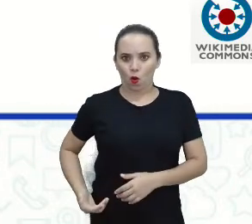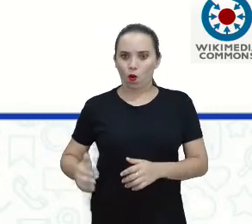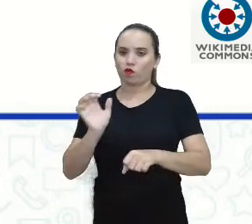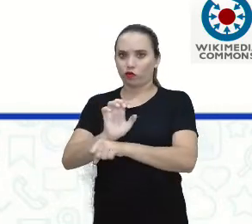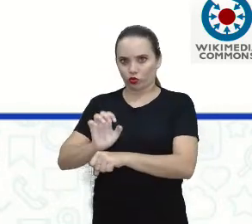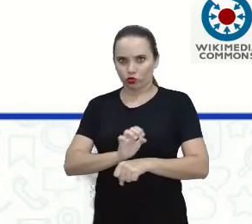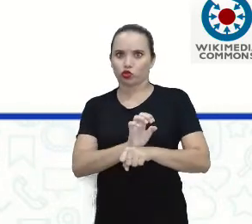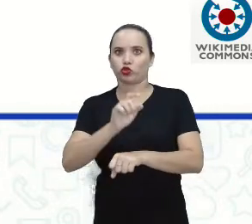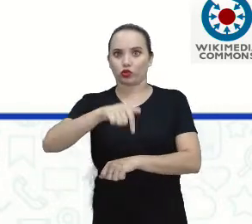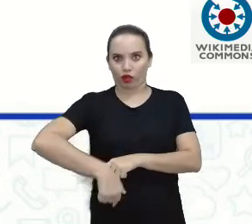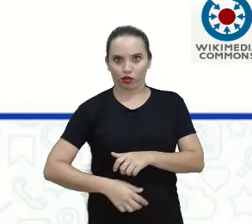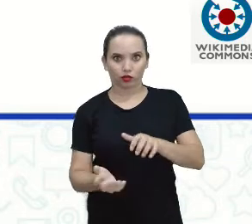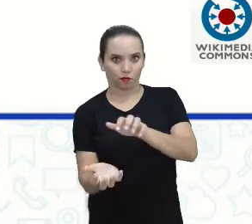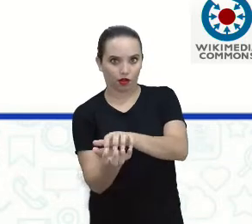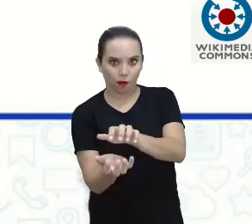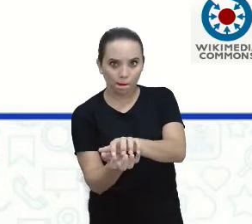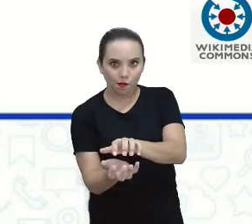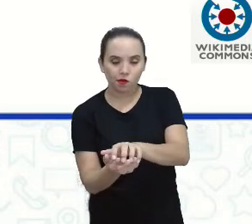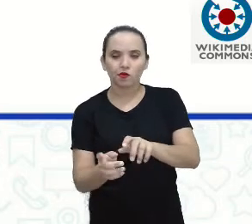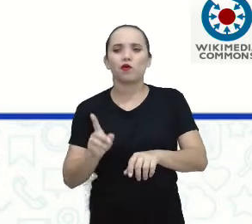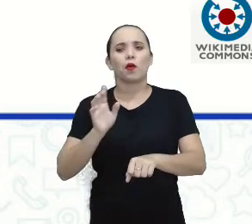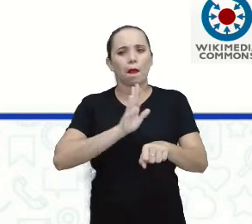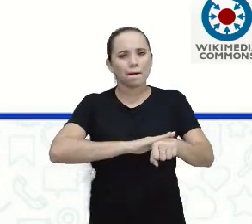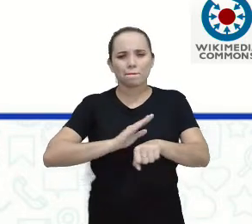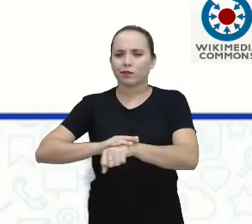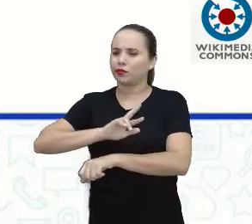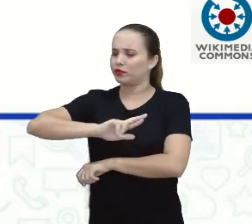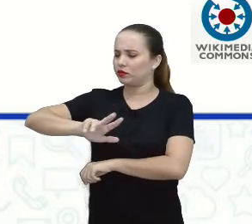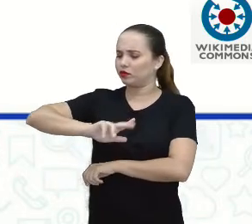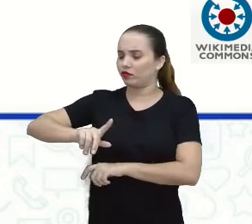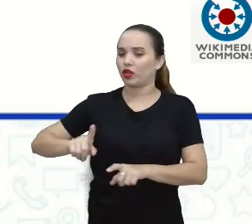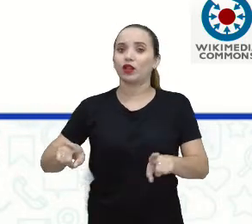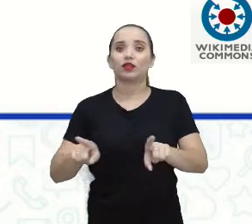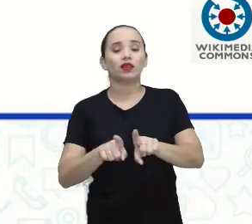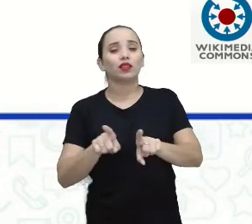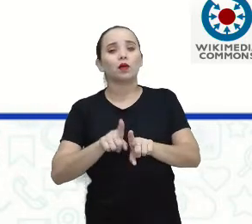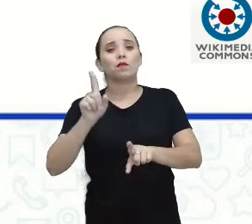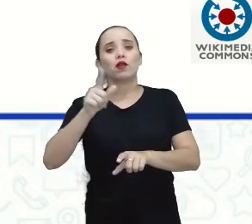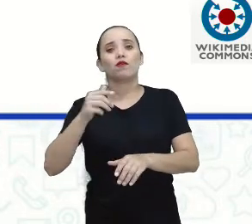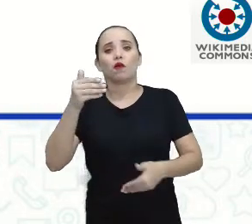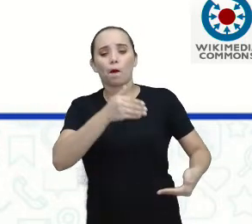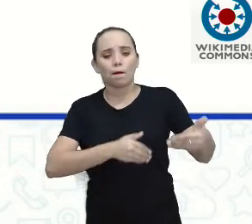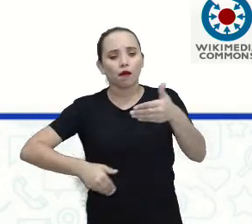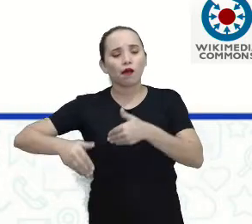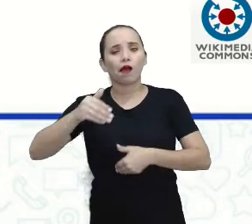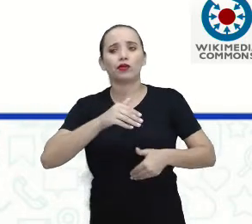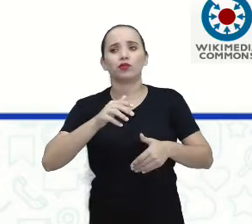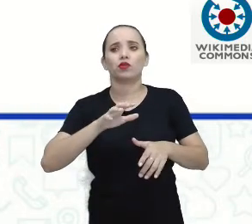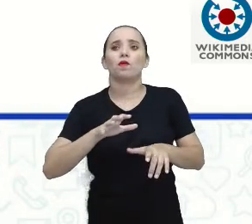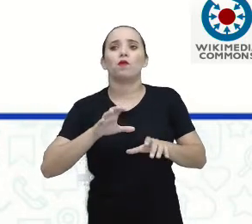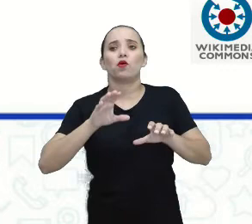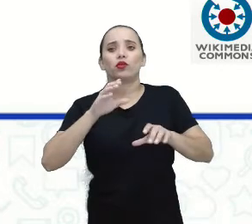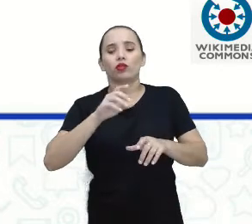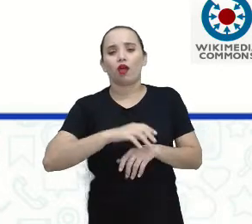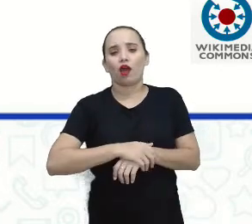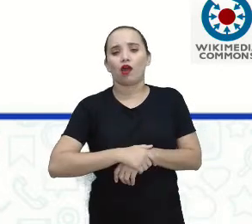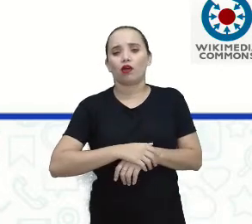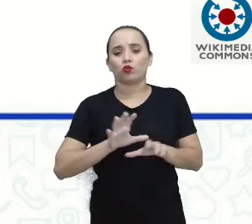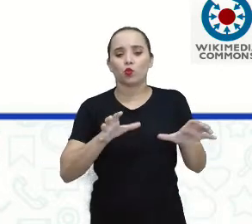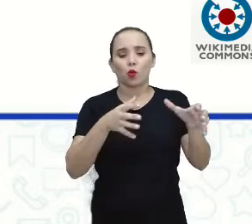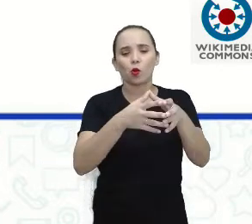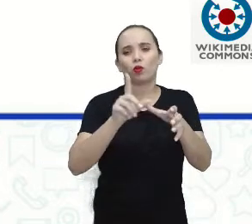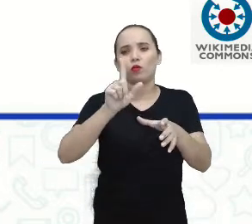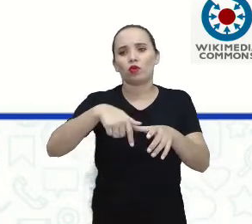momentos diferentes, e ele era membro da Academia Brasileira de Letras, ele era um imortal da